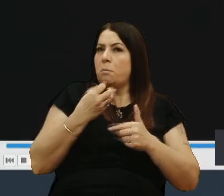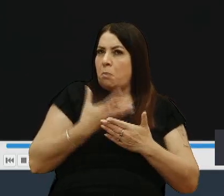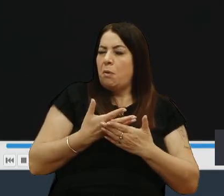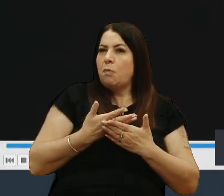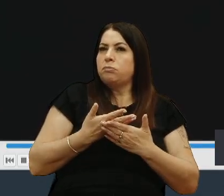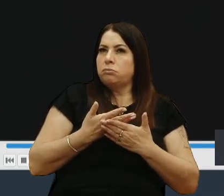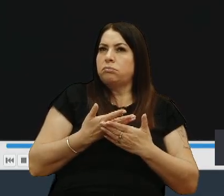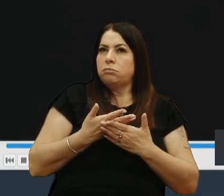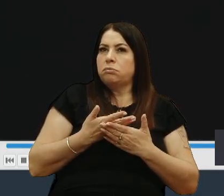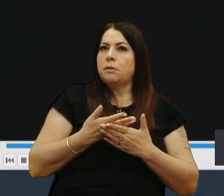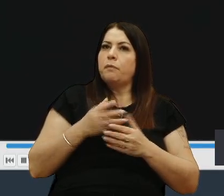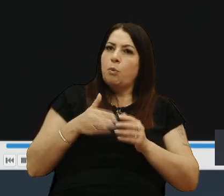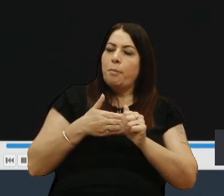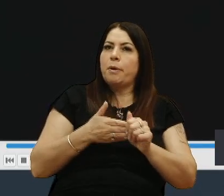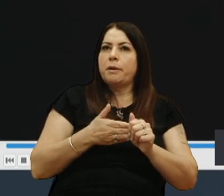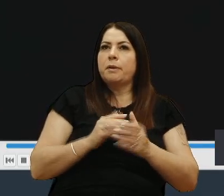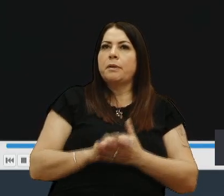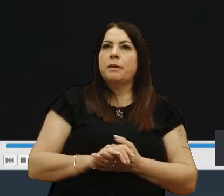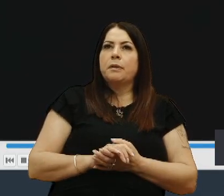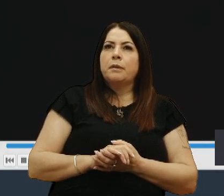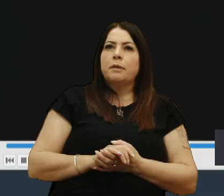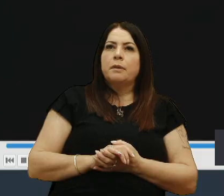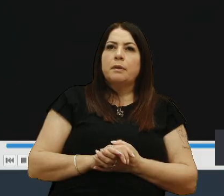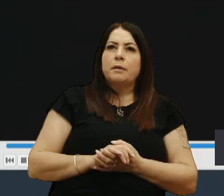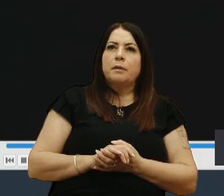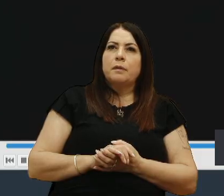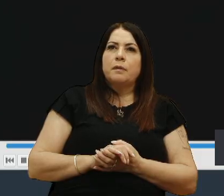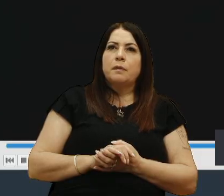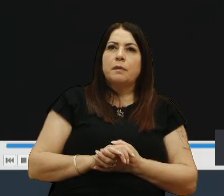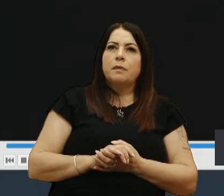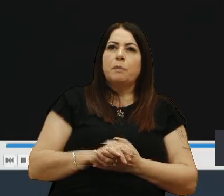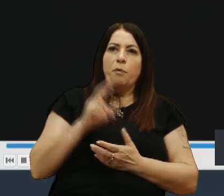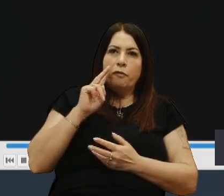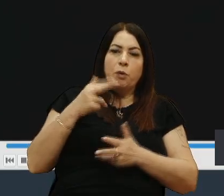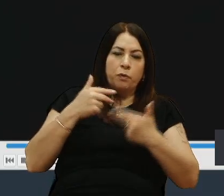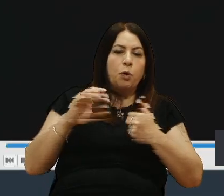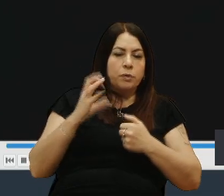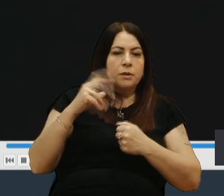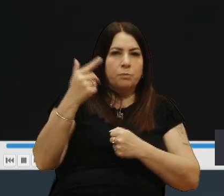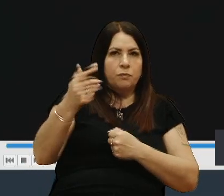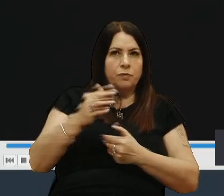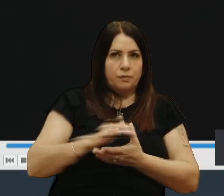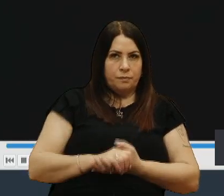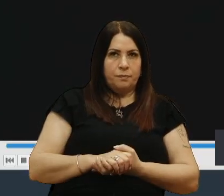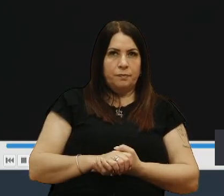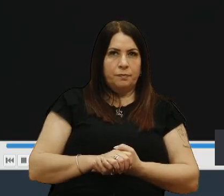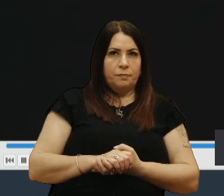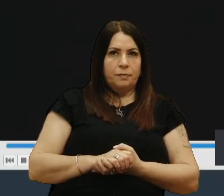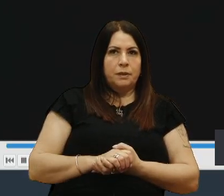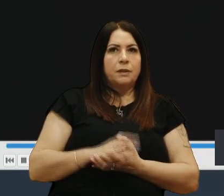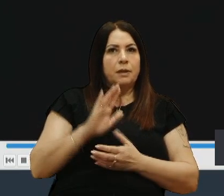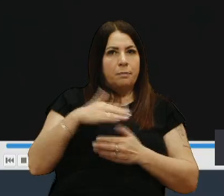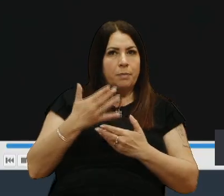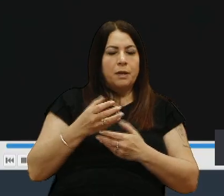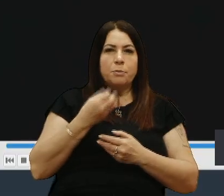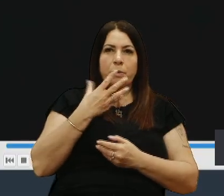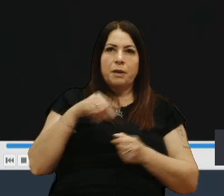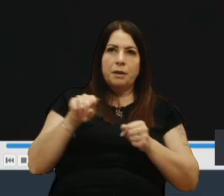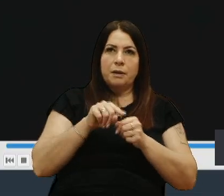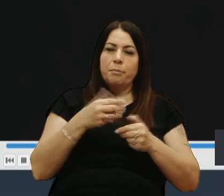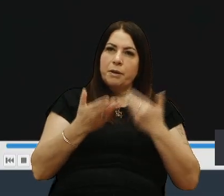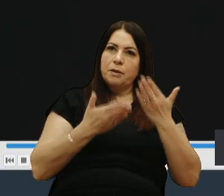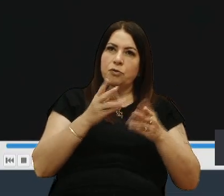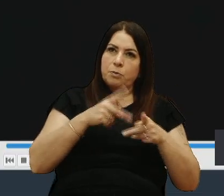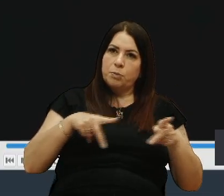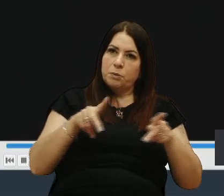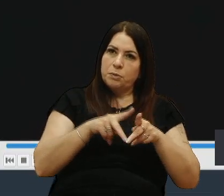Vamos acompanhar ainda, que vamos colher frutos da obra. Exatamente. Mais uma benfeitoria sendo atendida pela